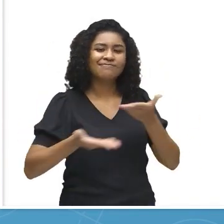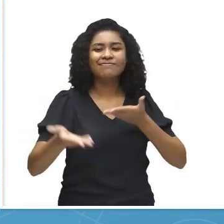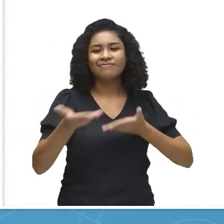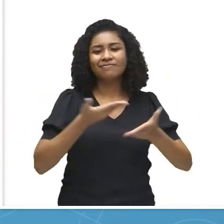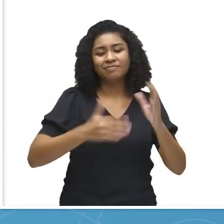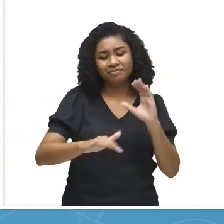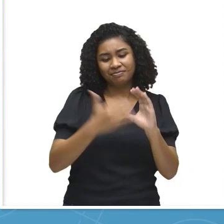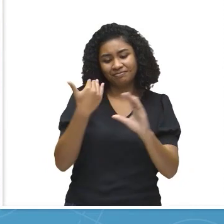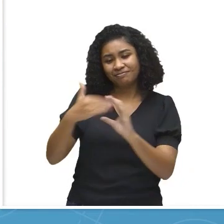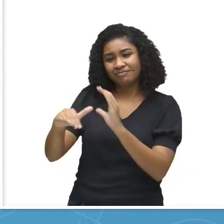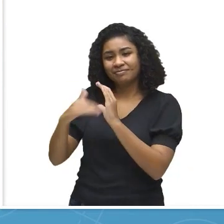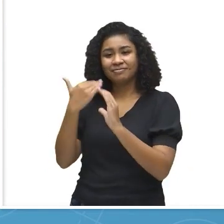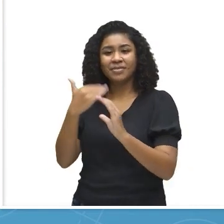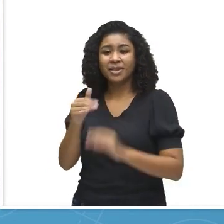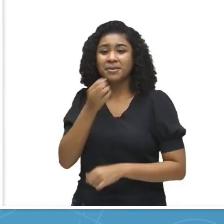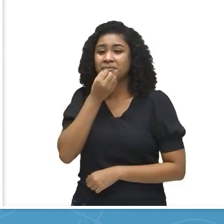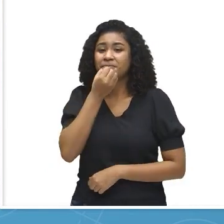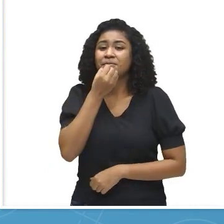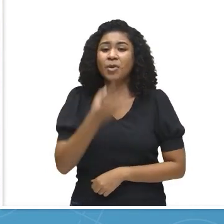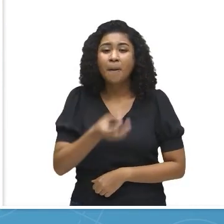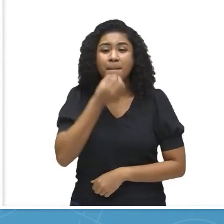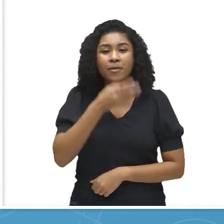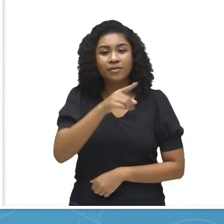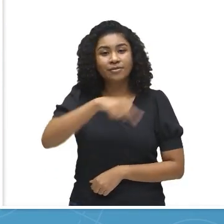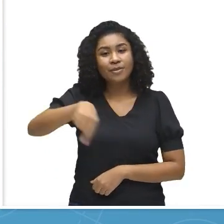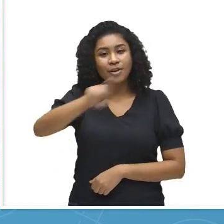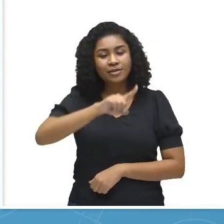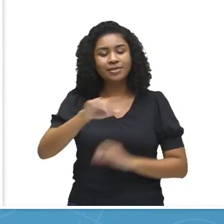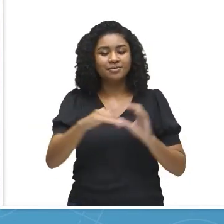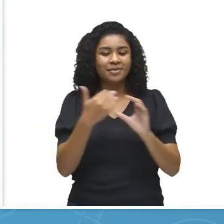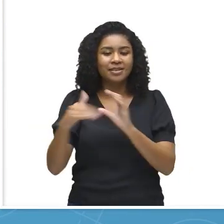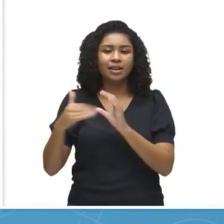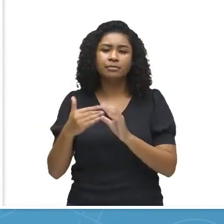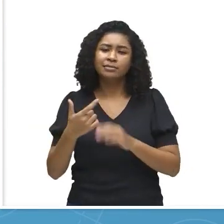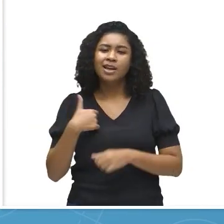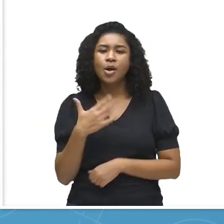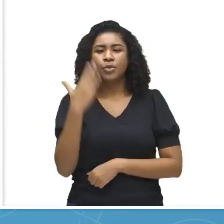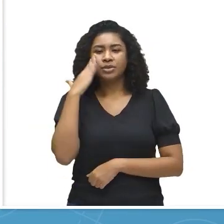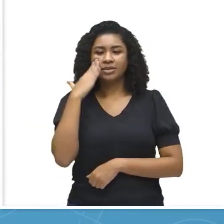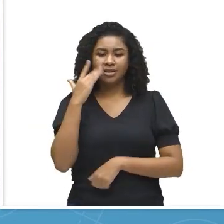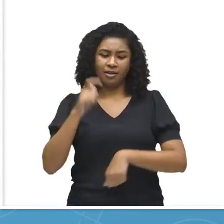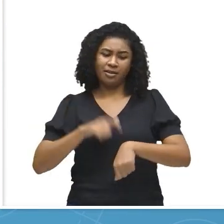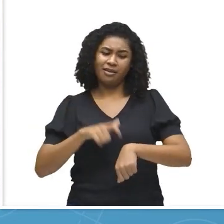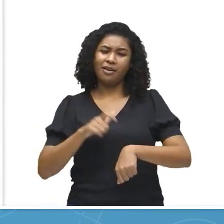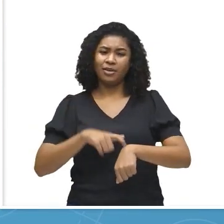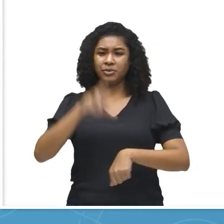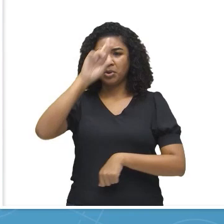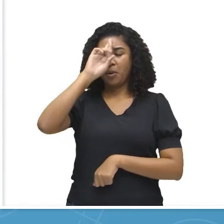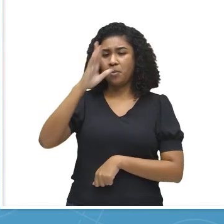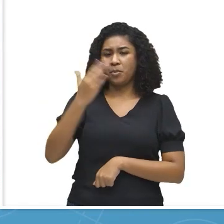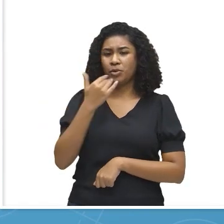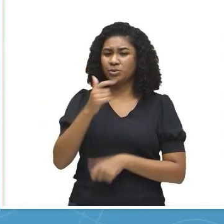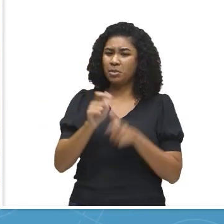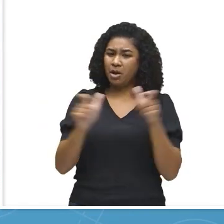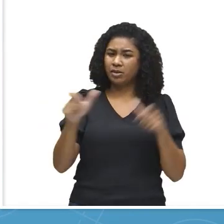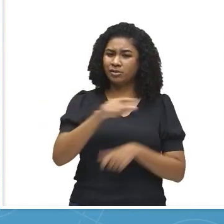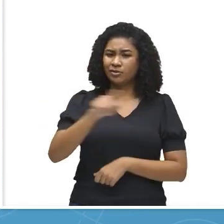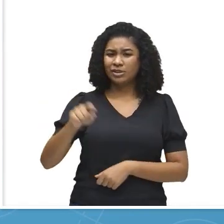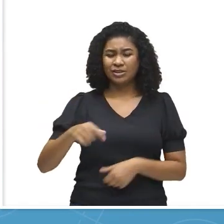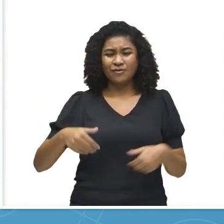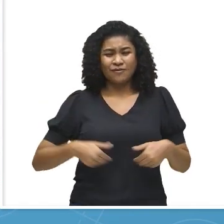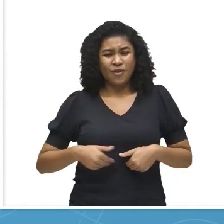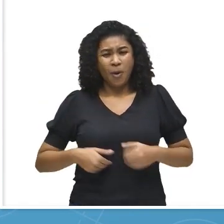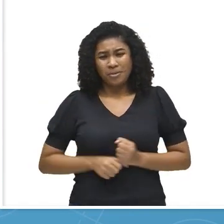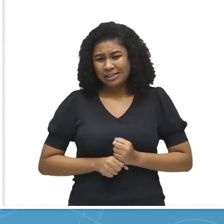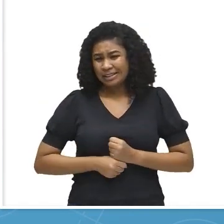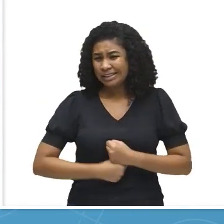Gostei muito que vocês participaram da aula, mesmo sendo quase hora do almoço. Eu creio que a maioria está com fome. E vocês